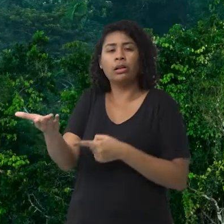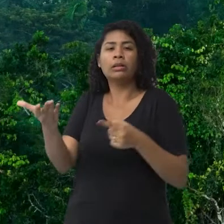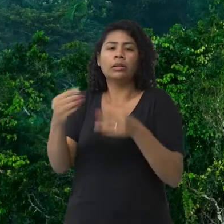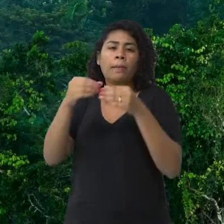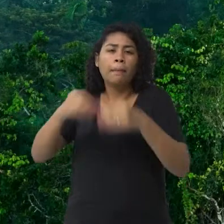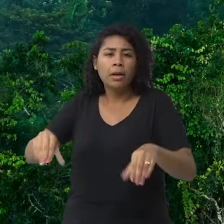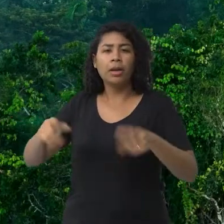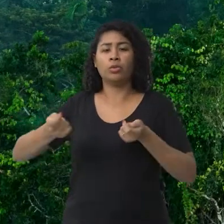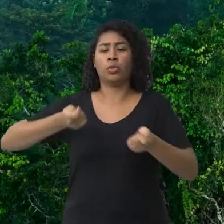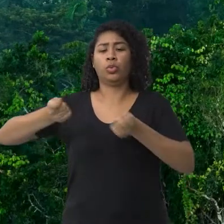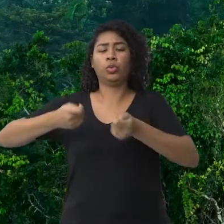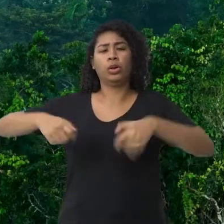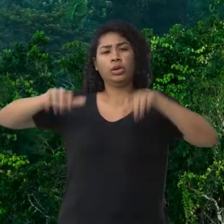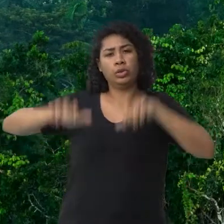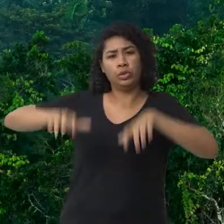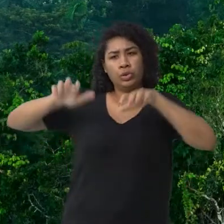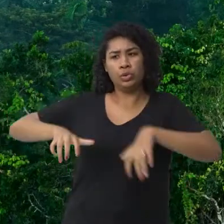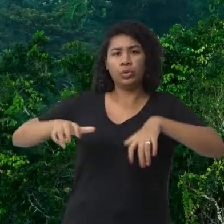E aí, gente, não adianta